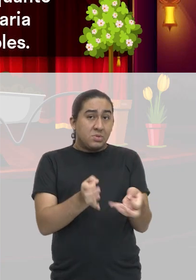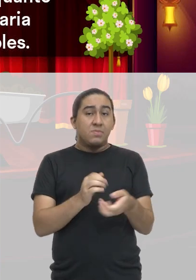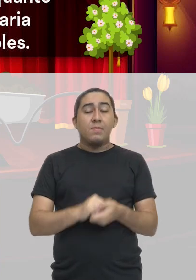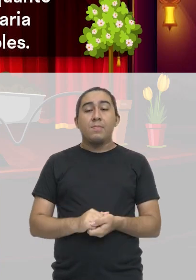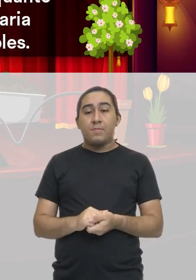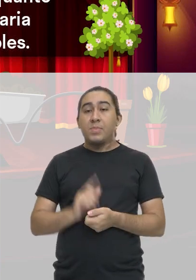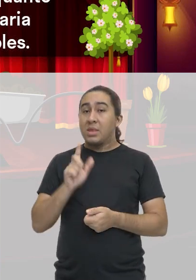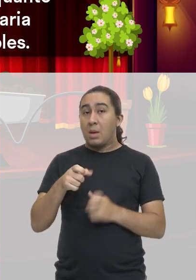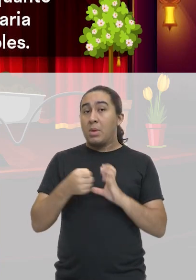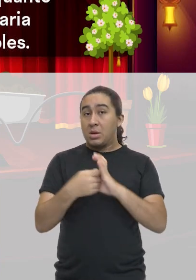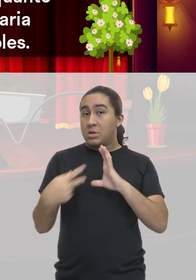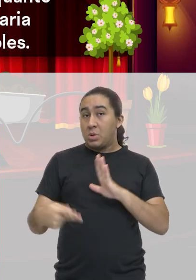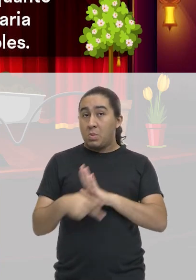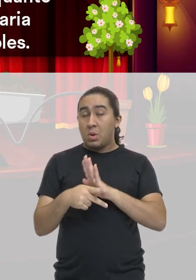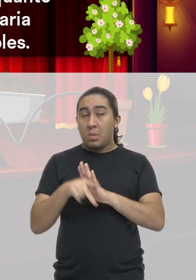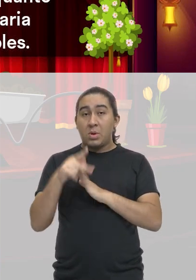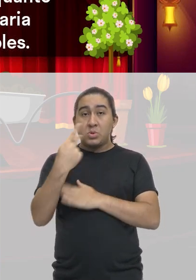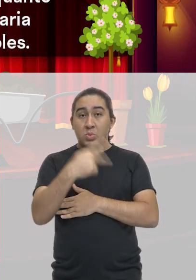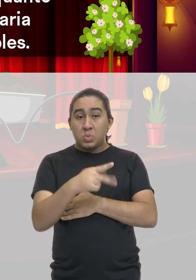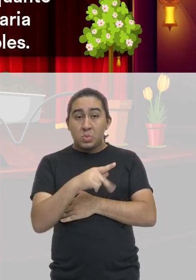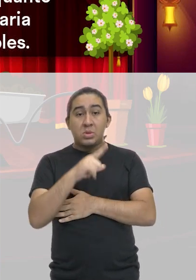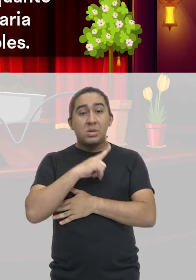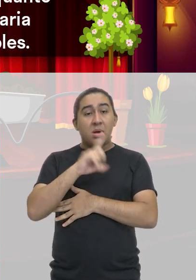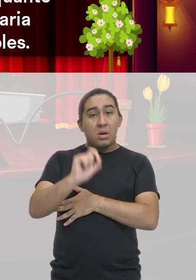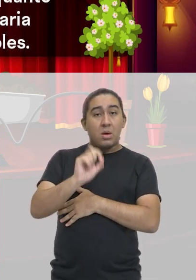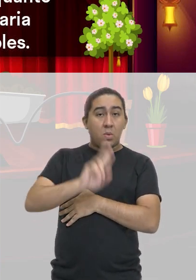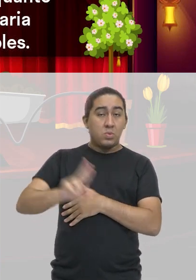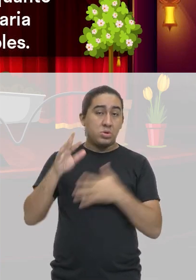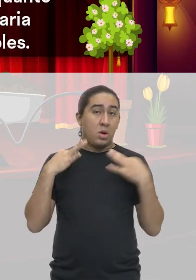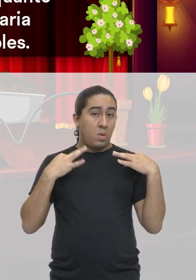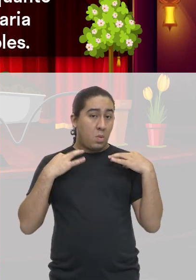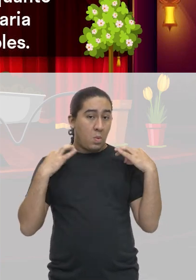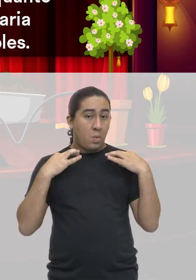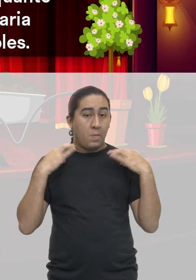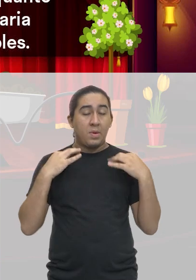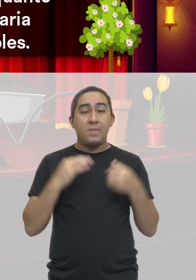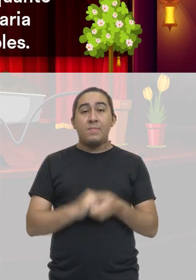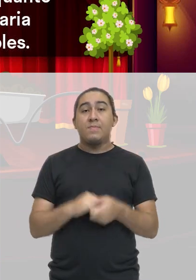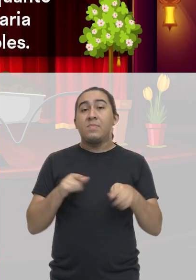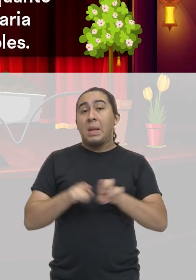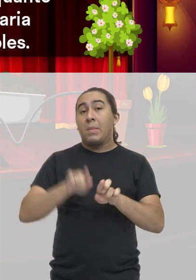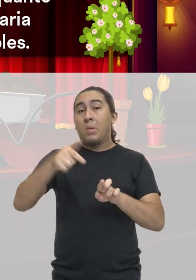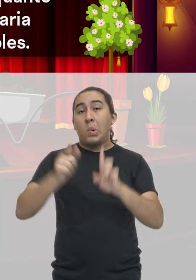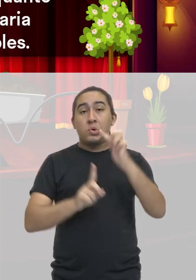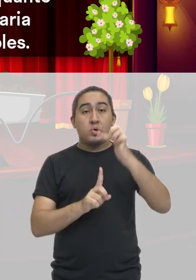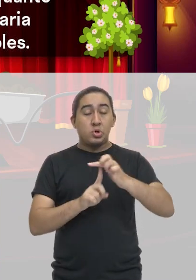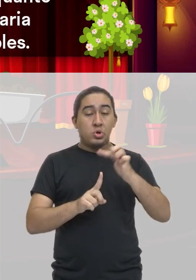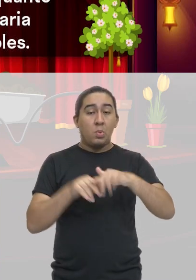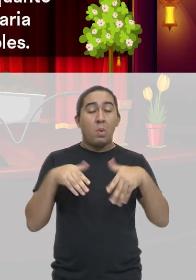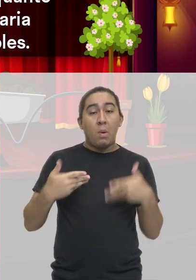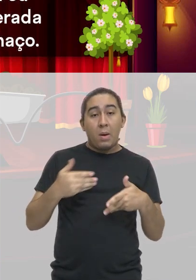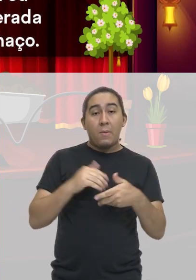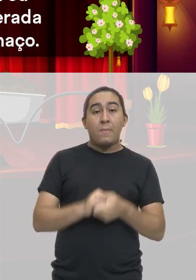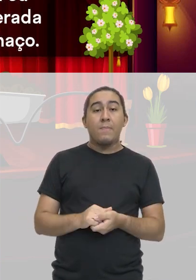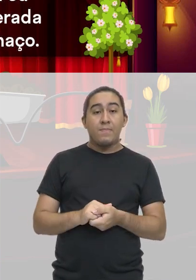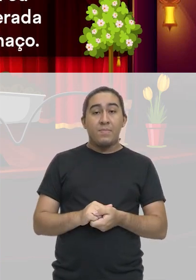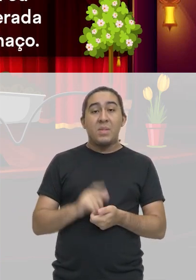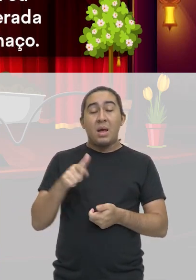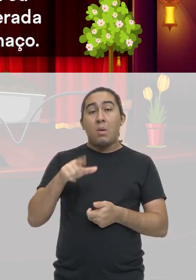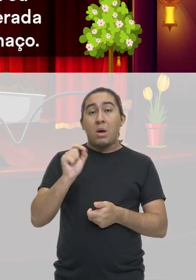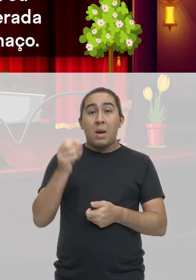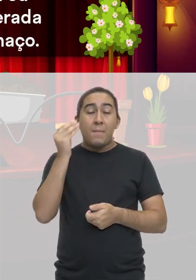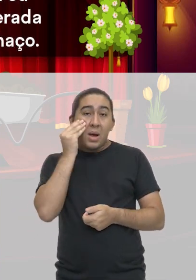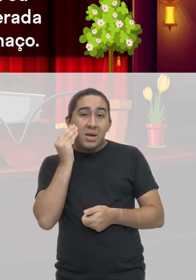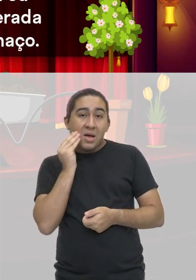é a caracterização, né, através do figurino. Nós temos outro tipo de caracterização, que é o quê? A